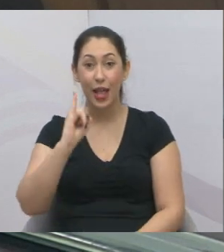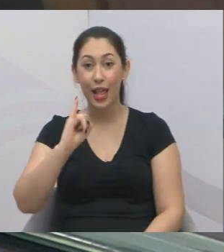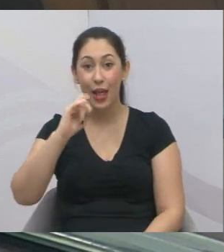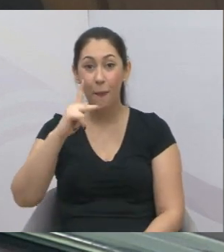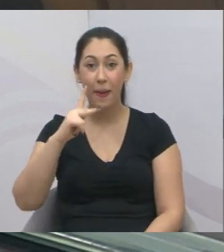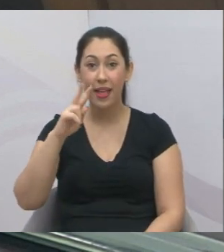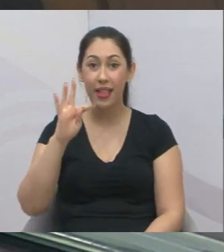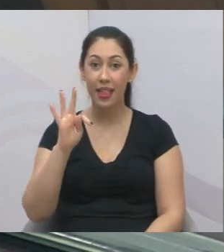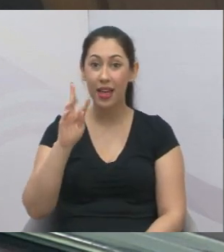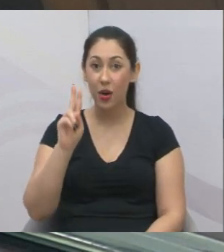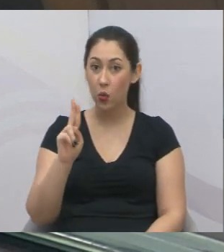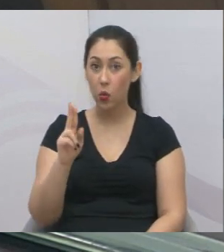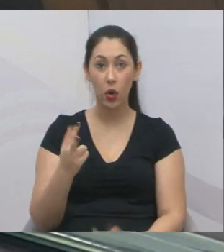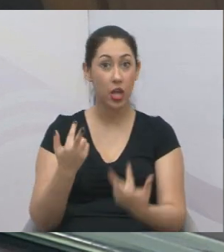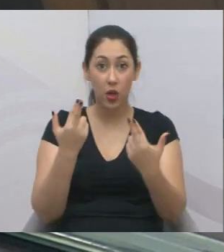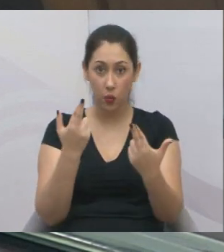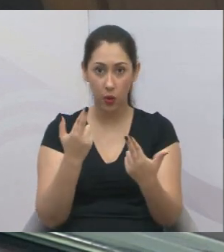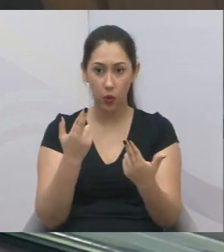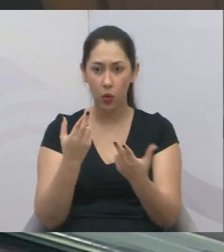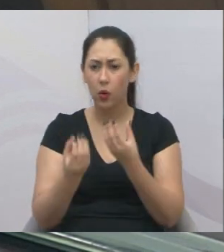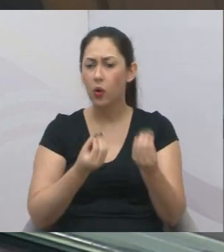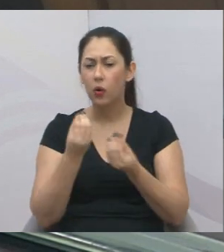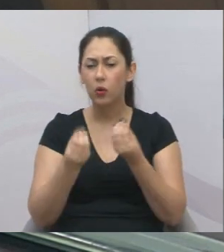isso traz financeiramente para o município?